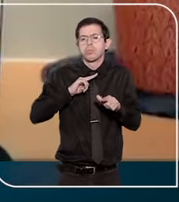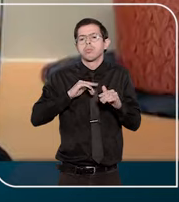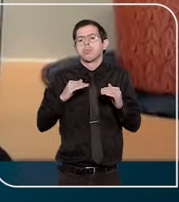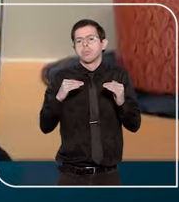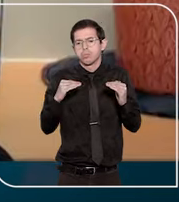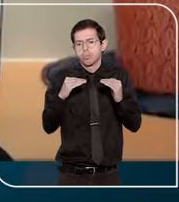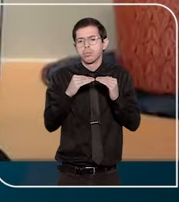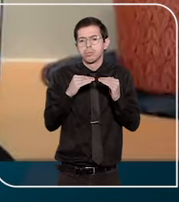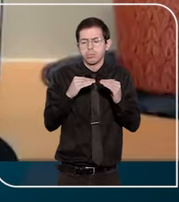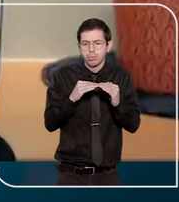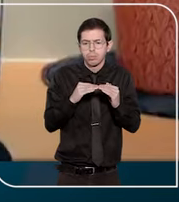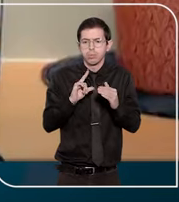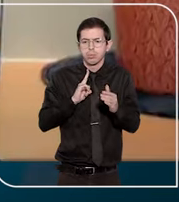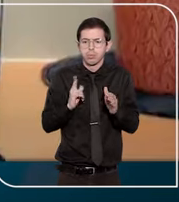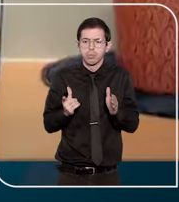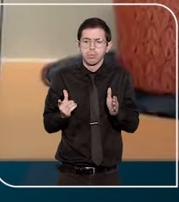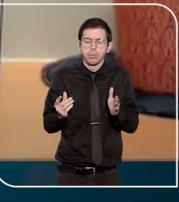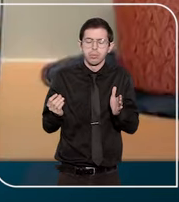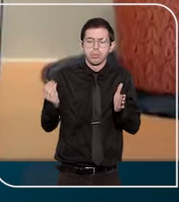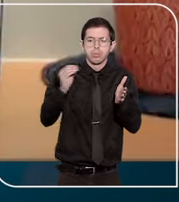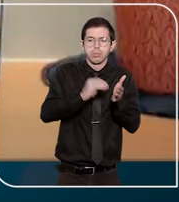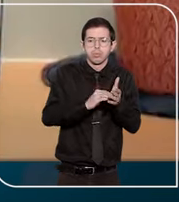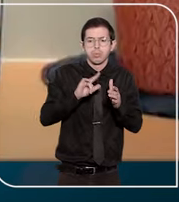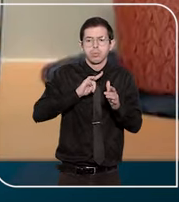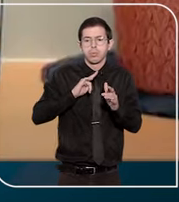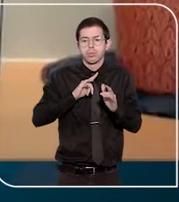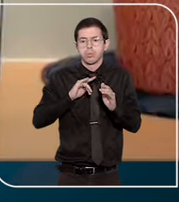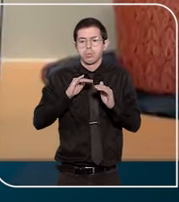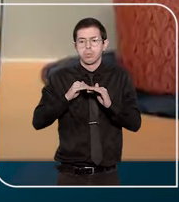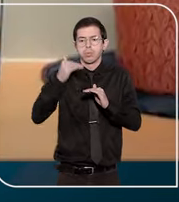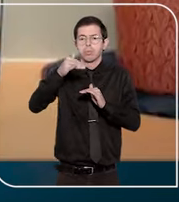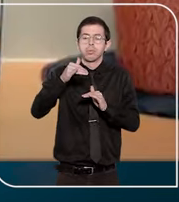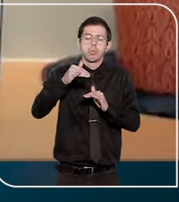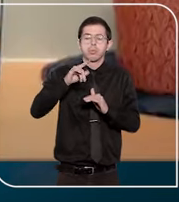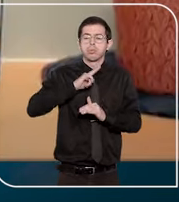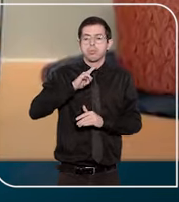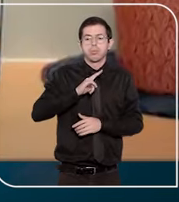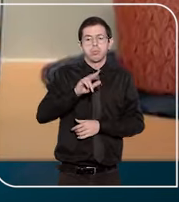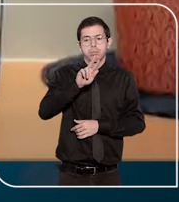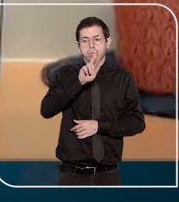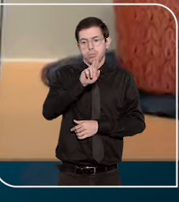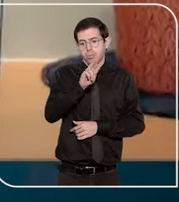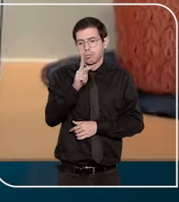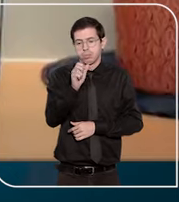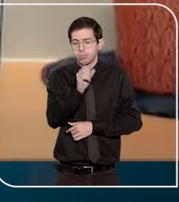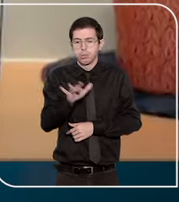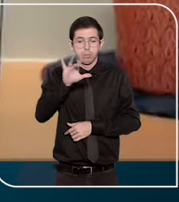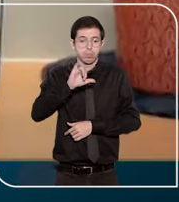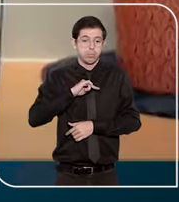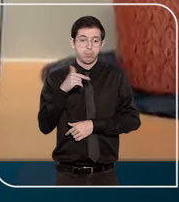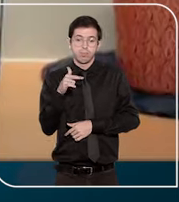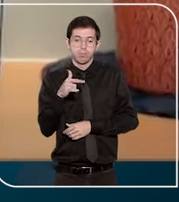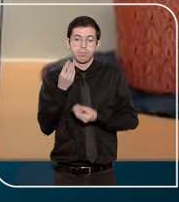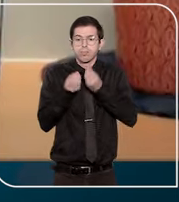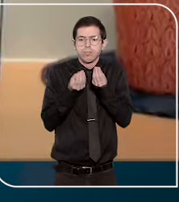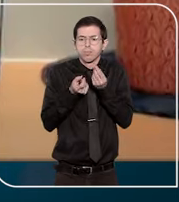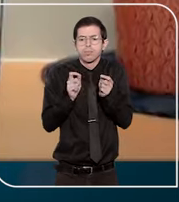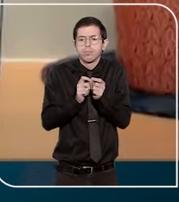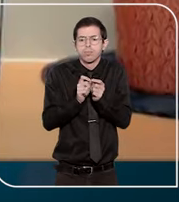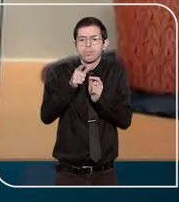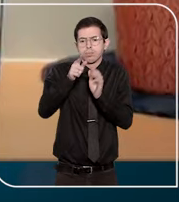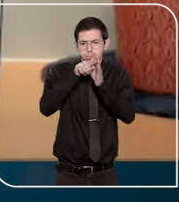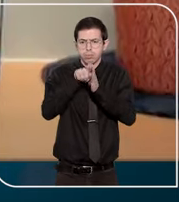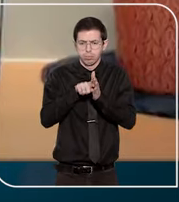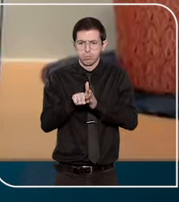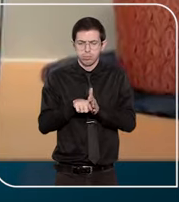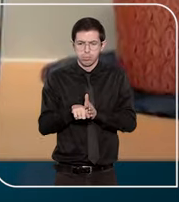impugna uma questão que o superior já declarou que não tem repercussão geral, ou que tem repercussão geral, como é que é feita essa análise?